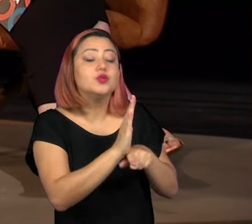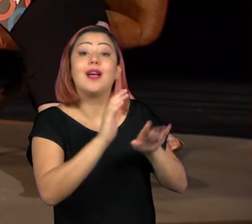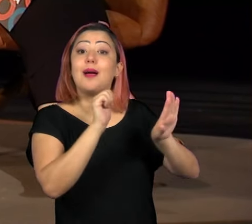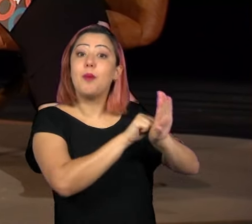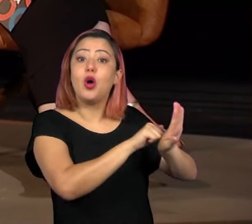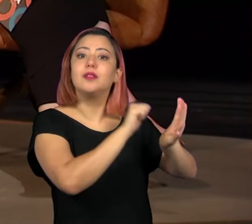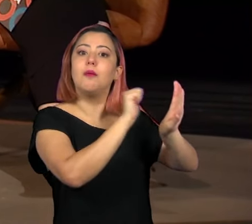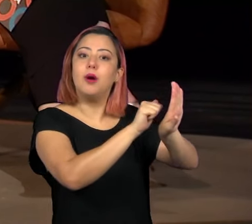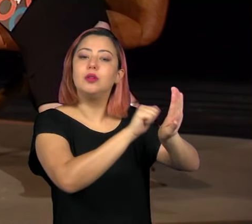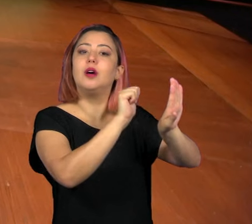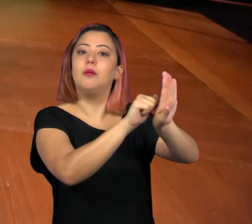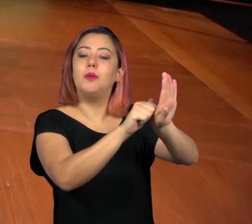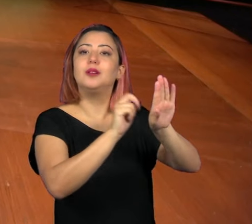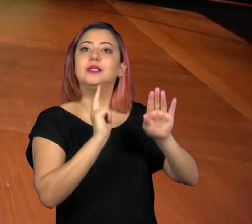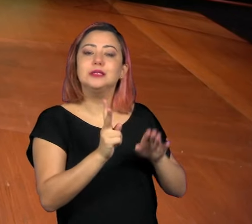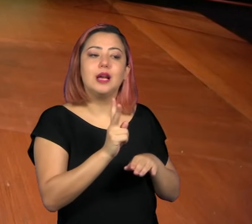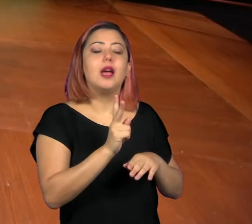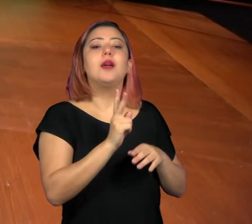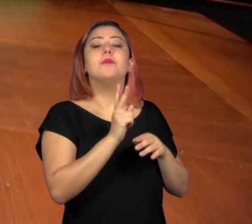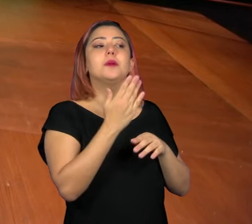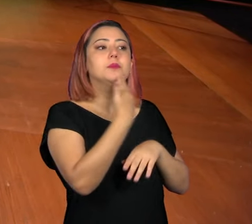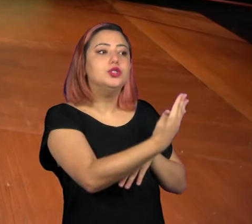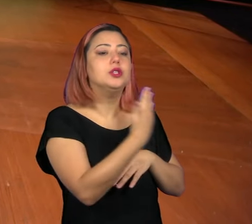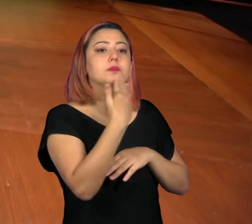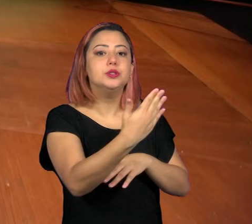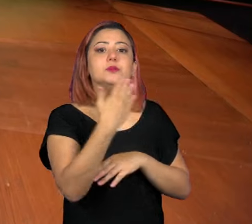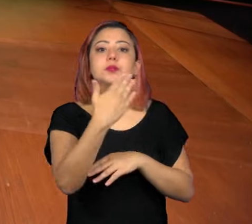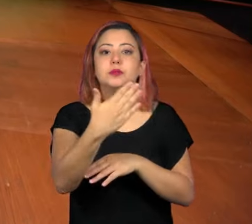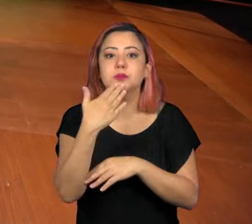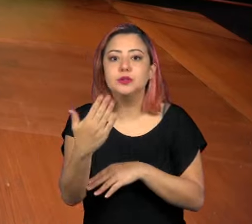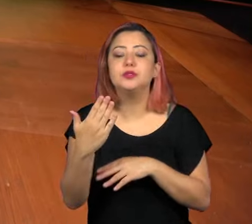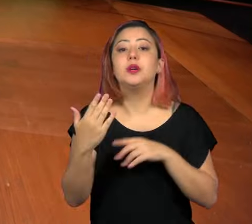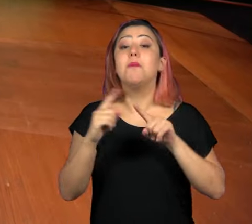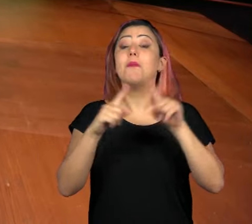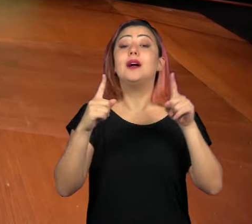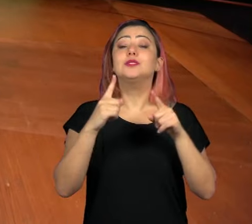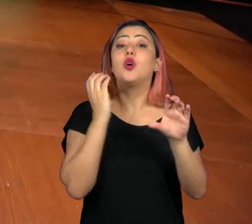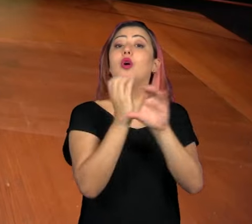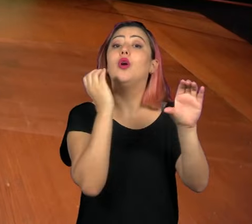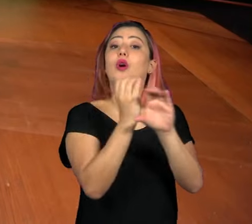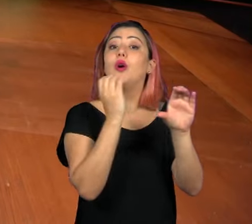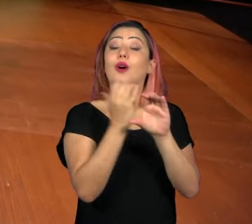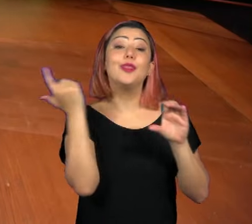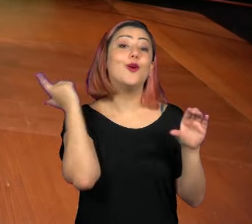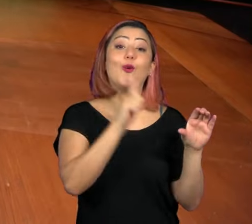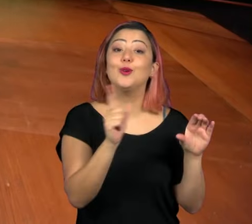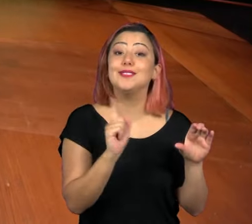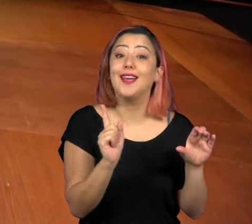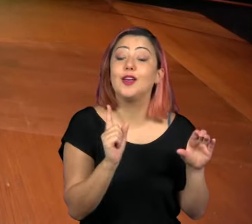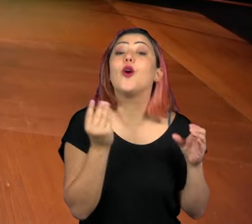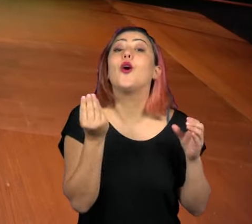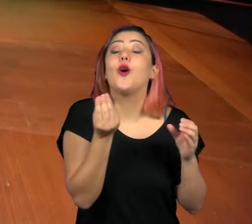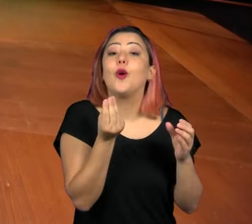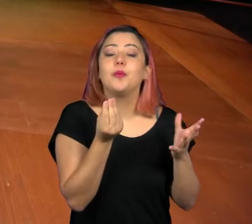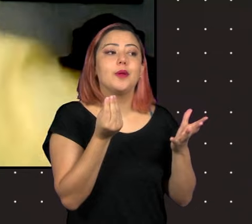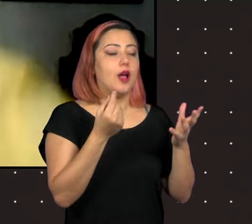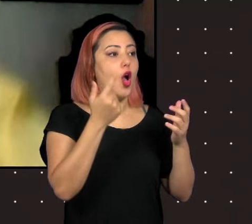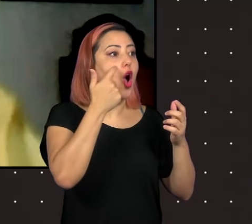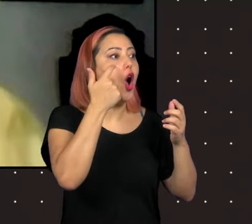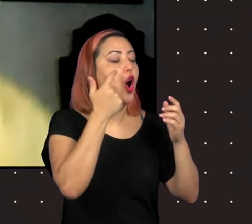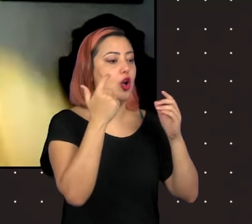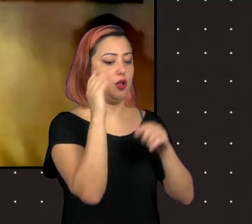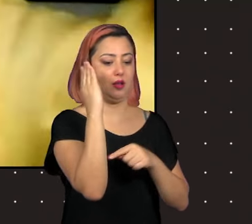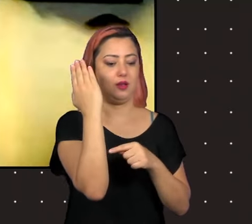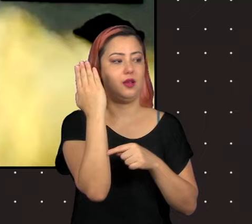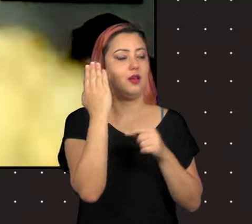e batia assim com o dedo em cima, imitando rachar lenha. As pessoas queriam que ele rachasse lenha, aí queriam, ele